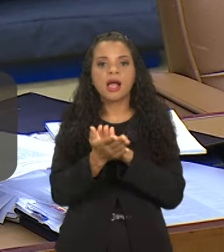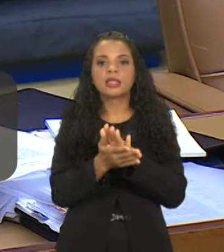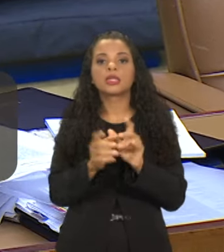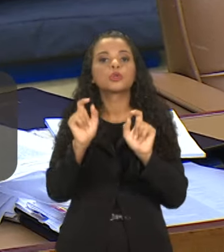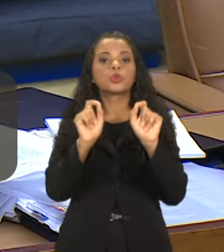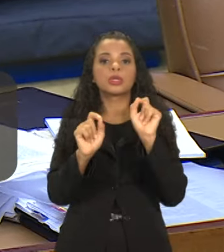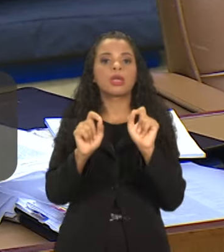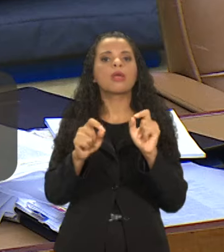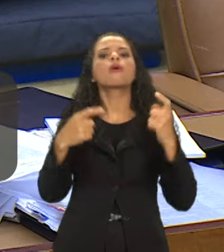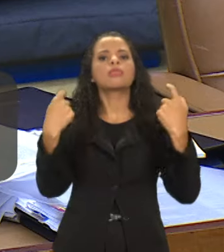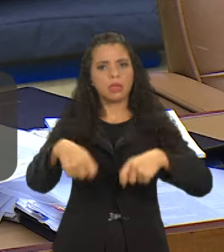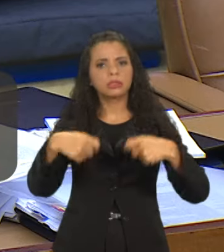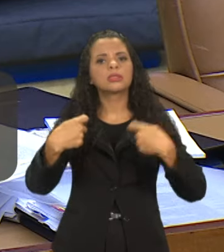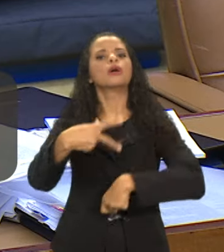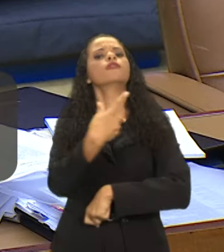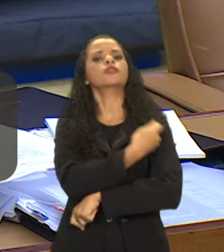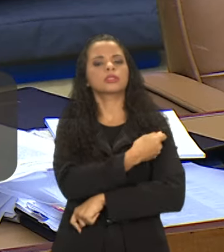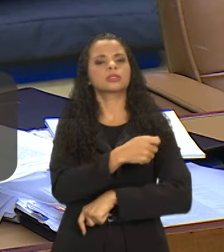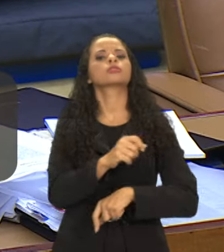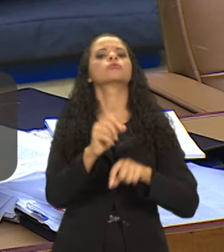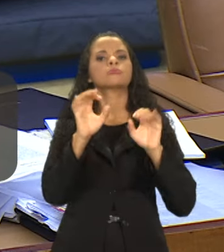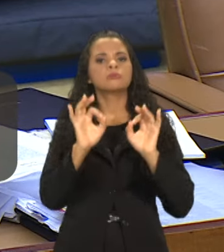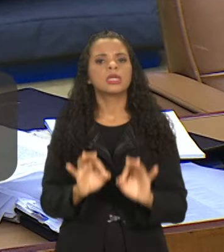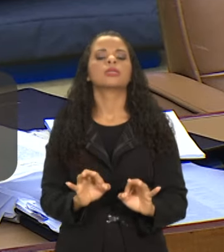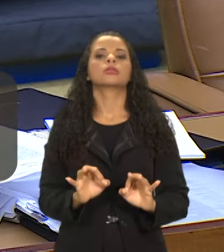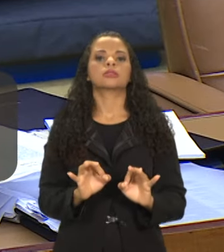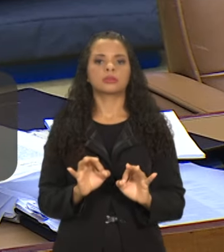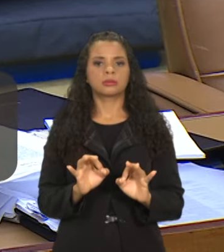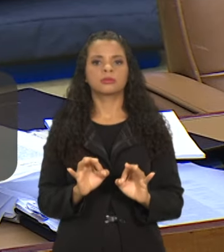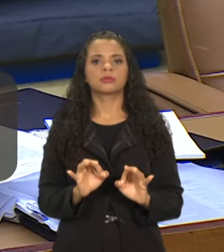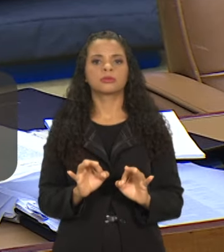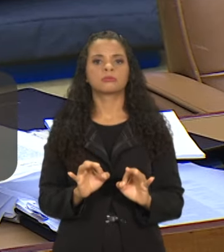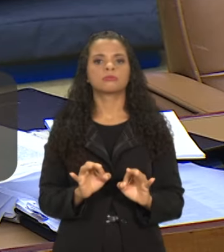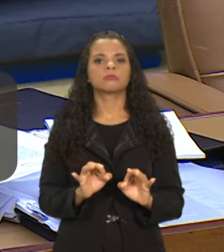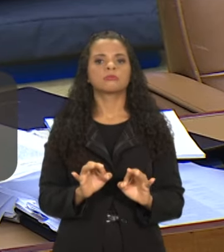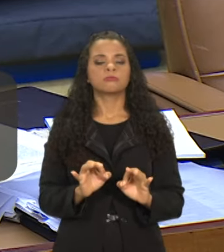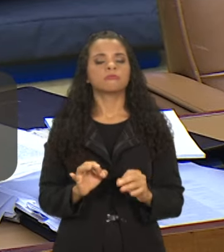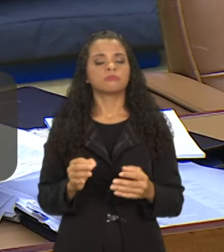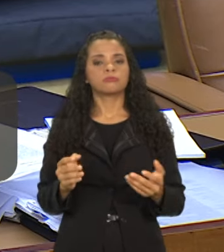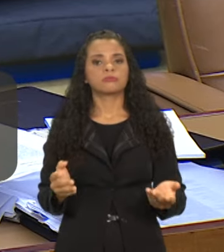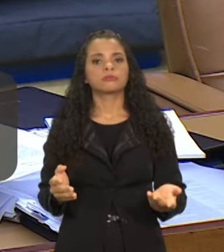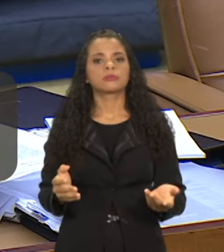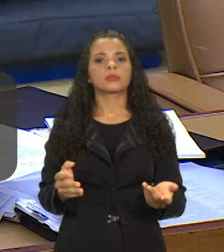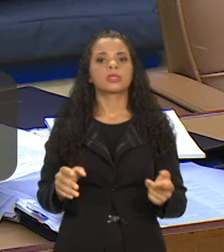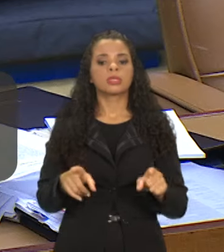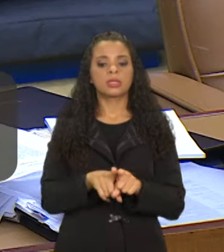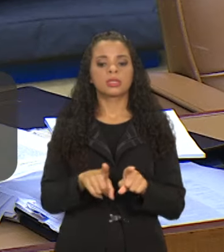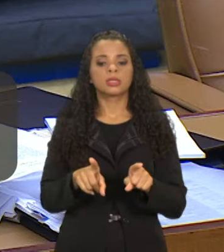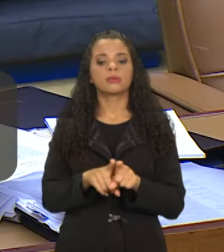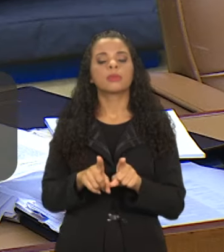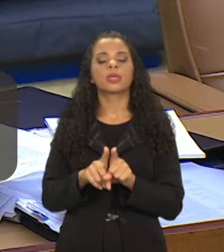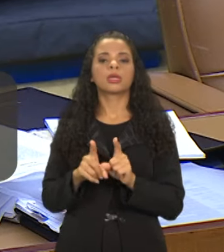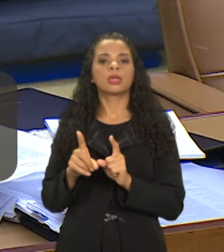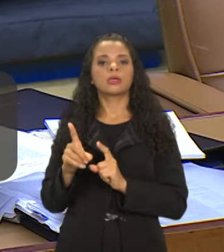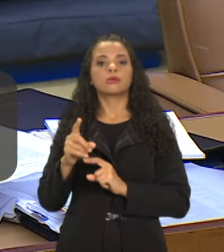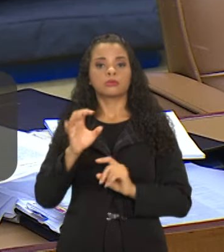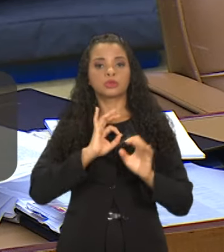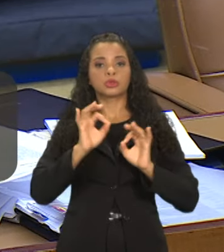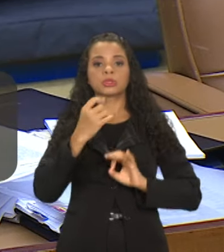os reflexos do negacionismo em relação à ciência e à vacina, não só em relação ao sarampo, a